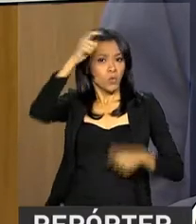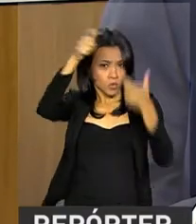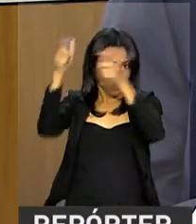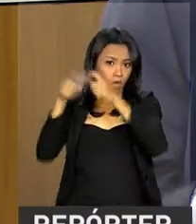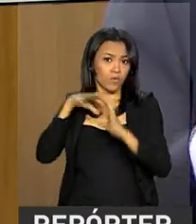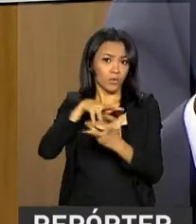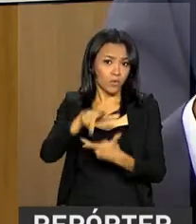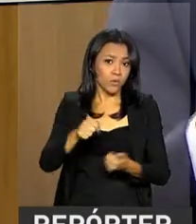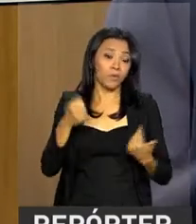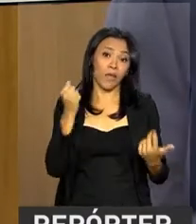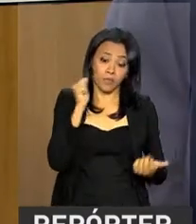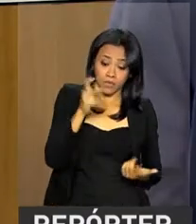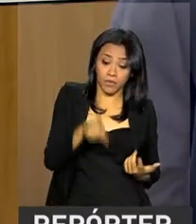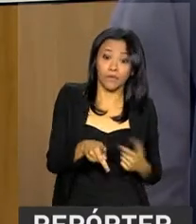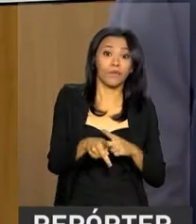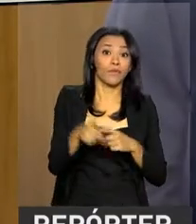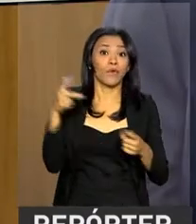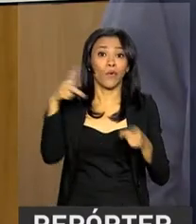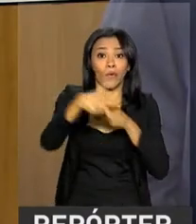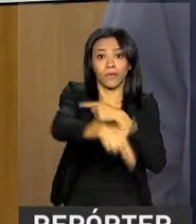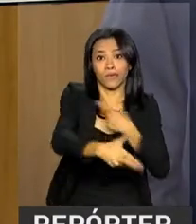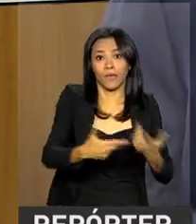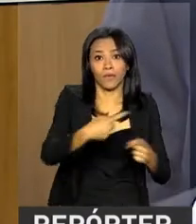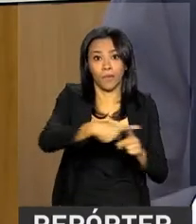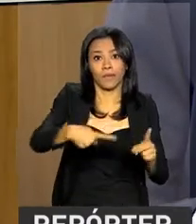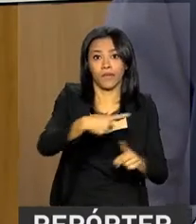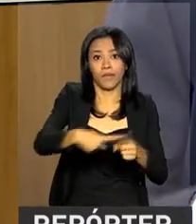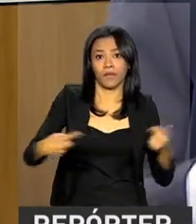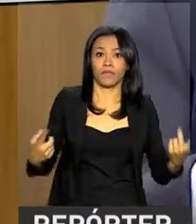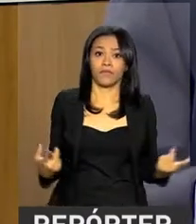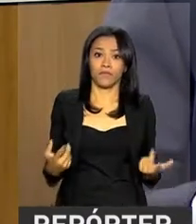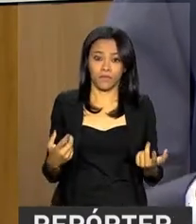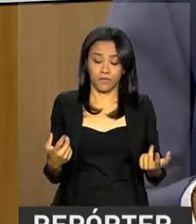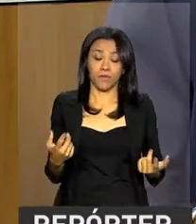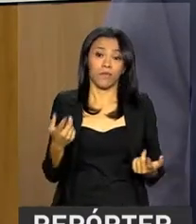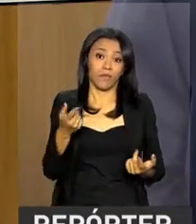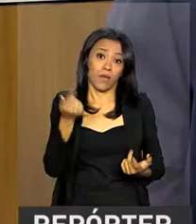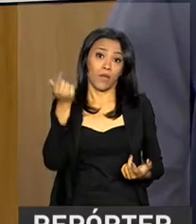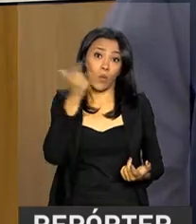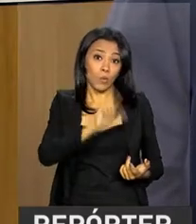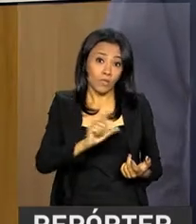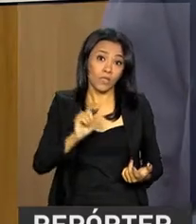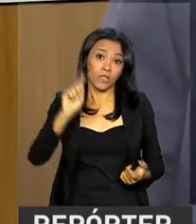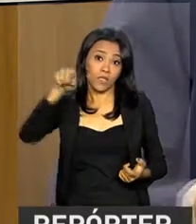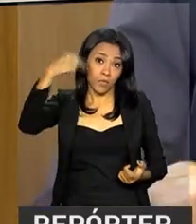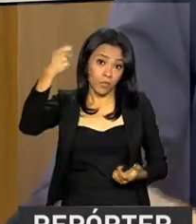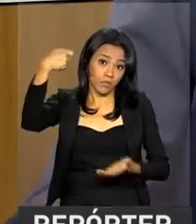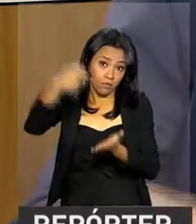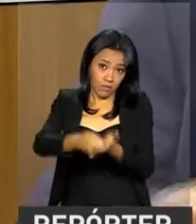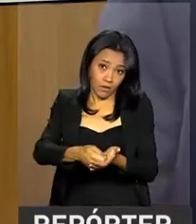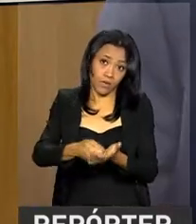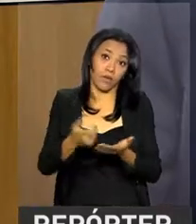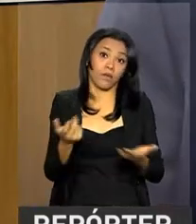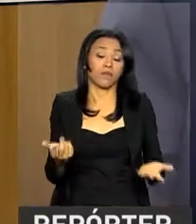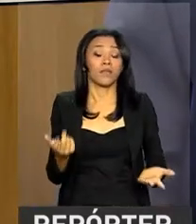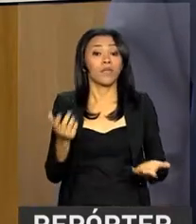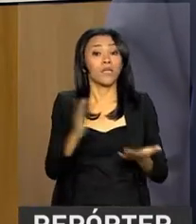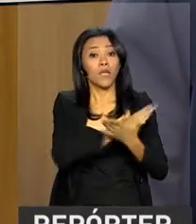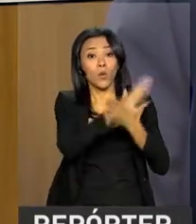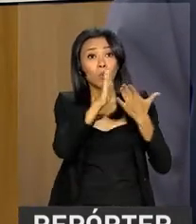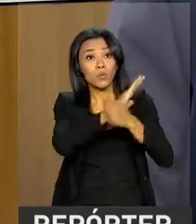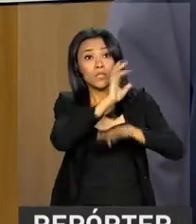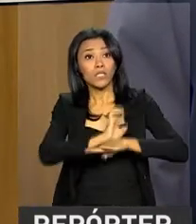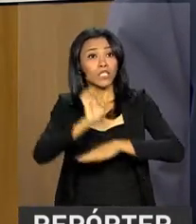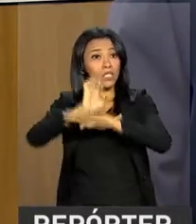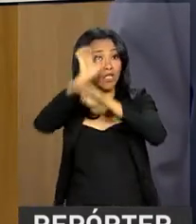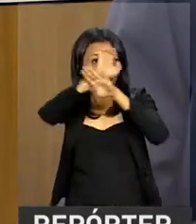a aposentadoria foi cortada pela metade para poder ser paga. Ou em alguns estados brasileiros